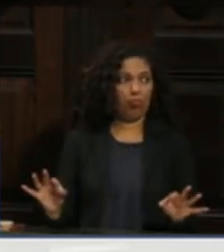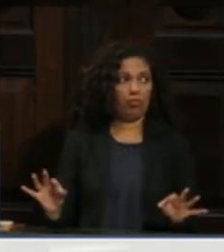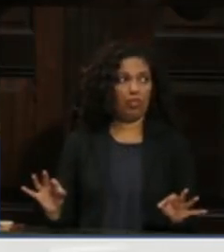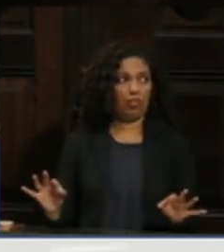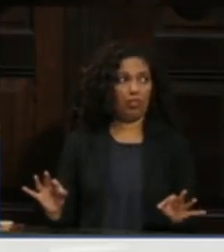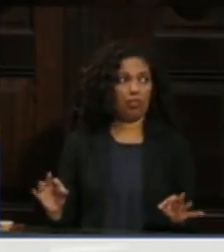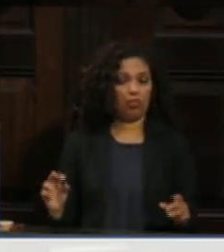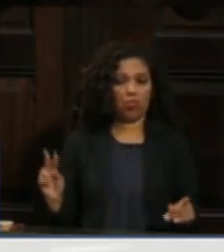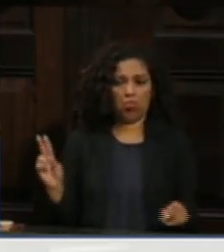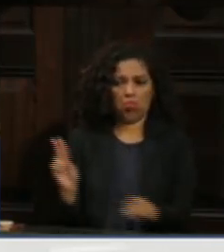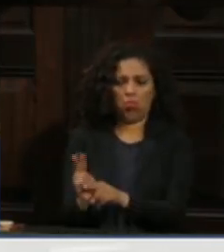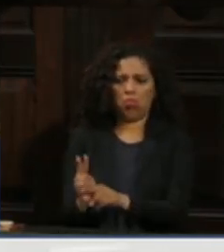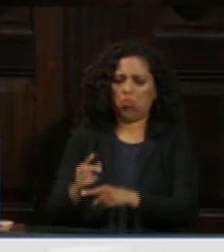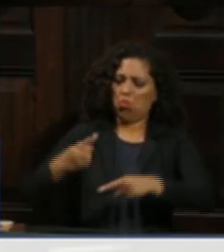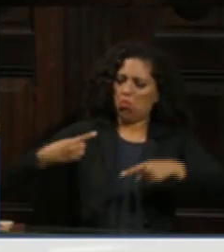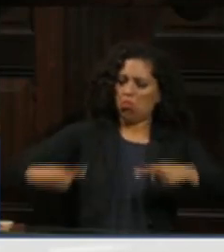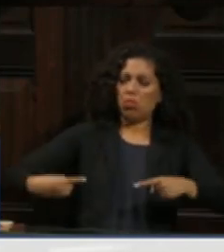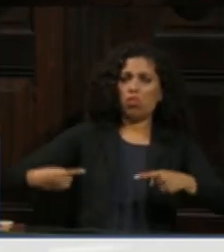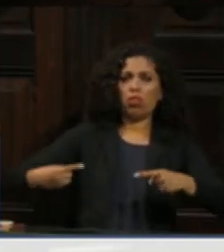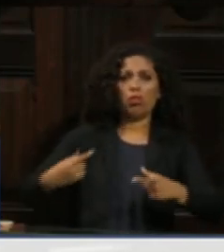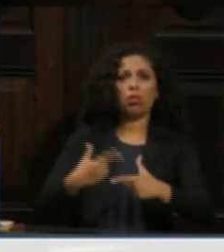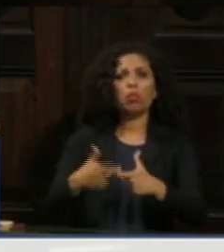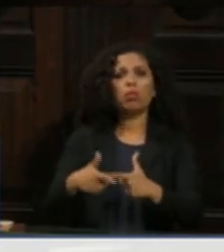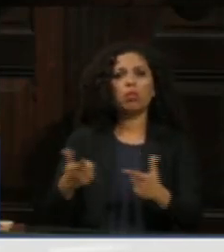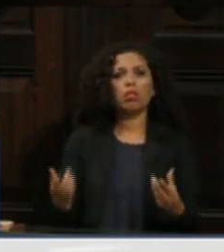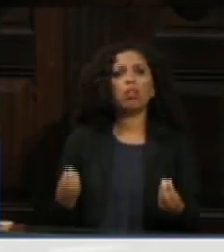Estão sendo recriminados sob